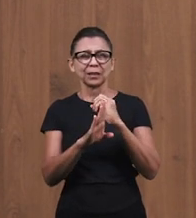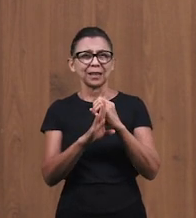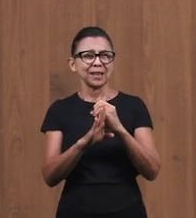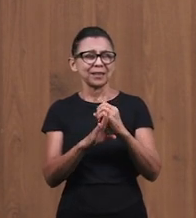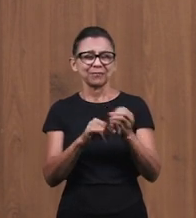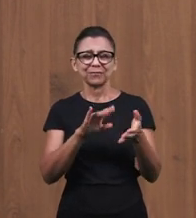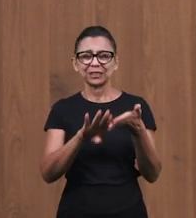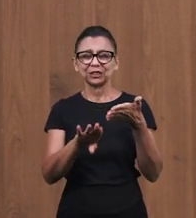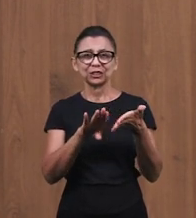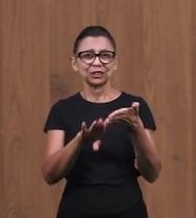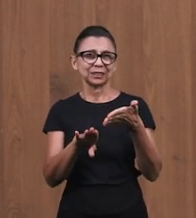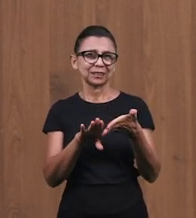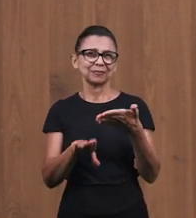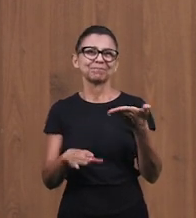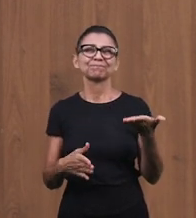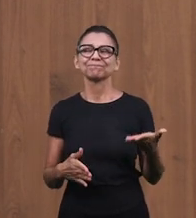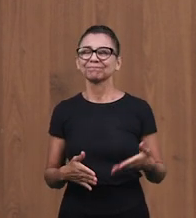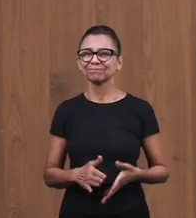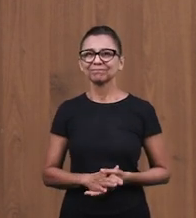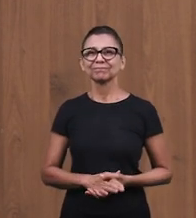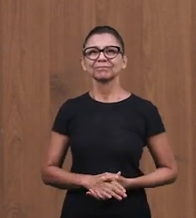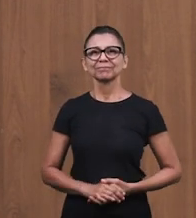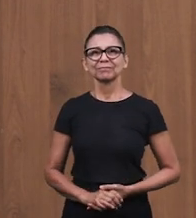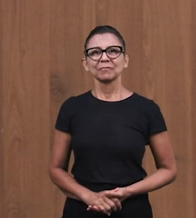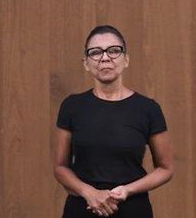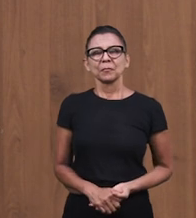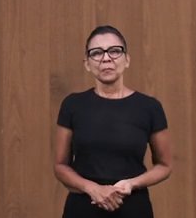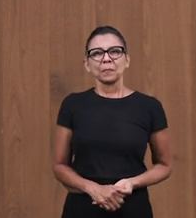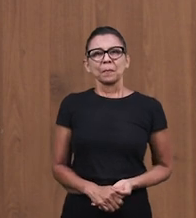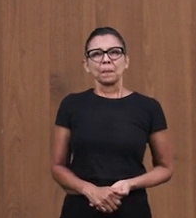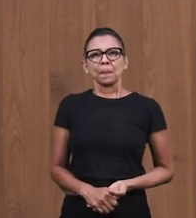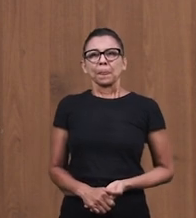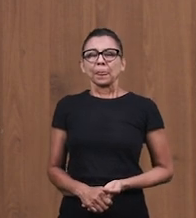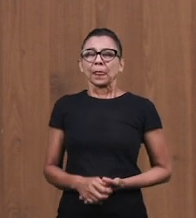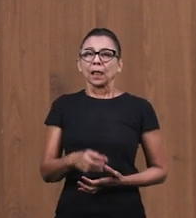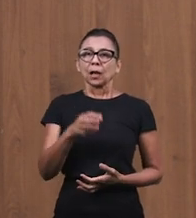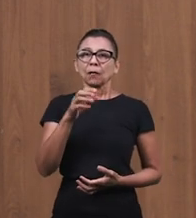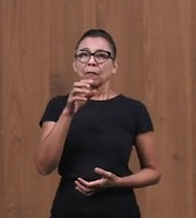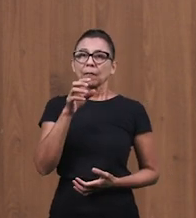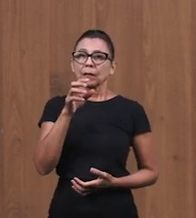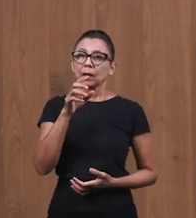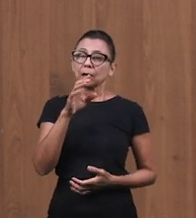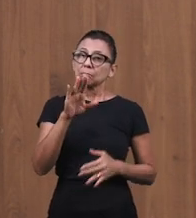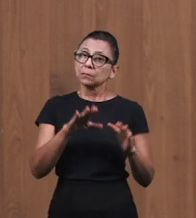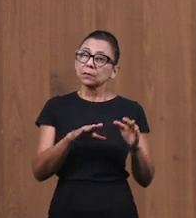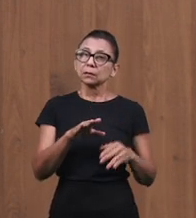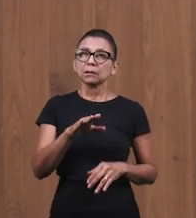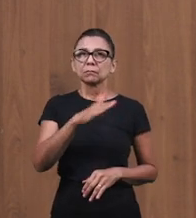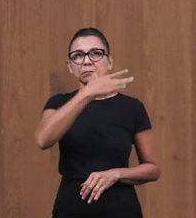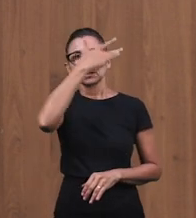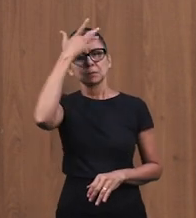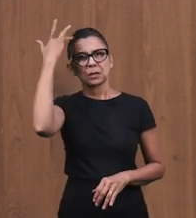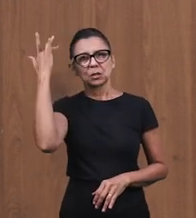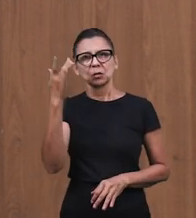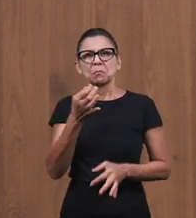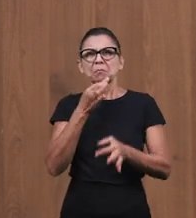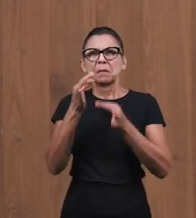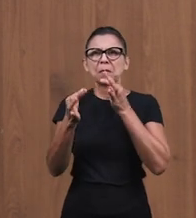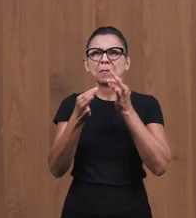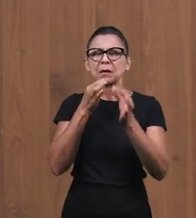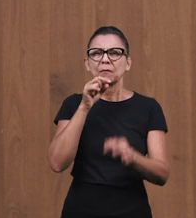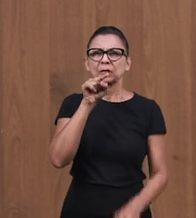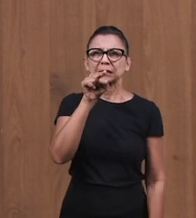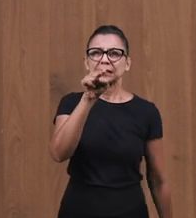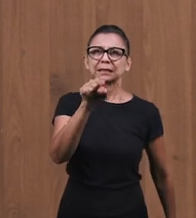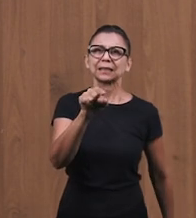ama. E tenha certeza de uma coisa. Você pode até ser injustiçado, criticado,